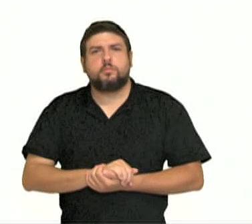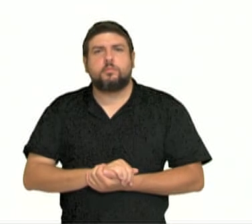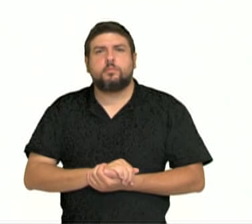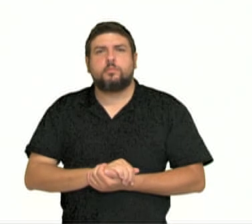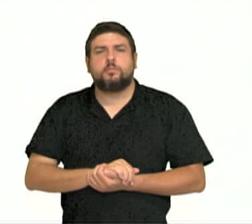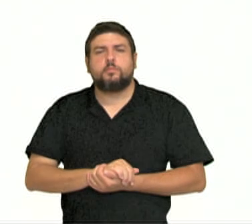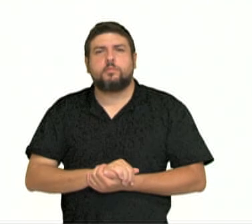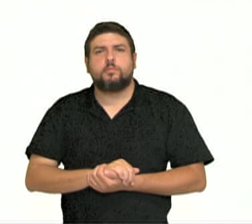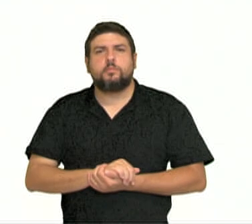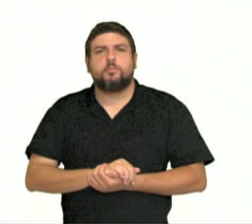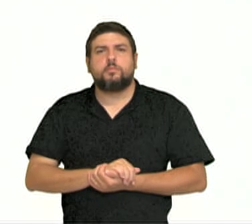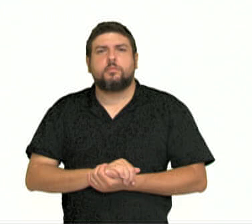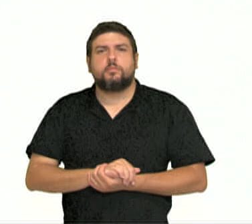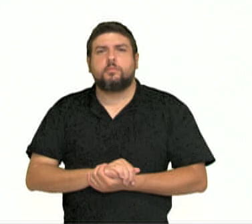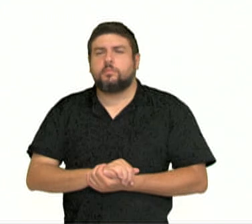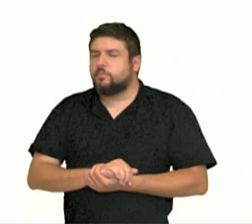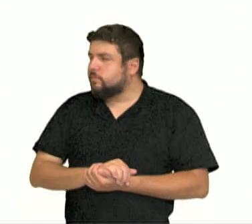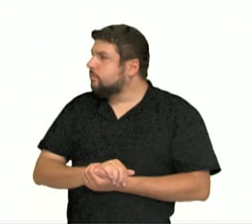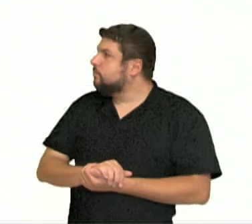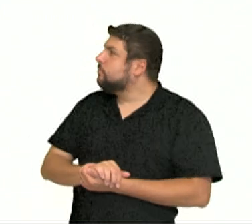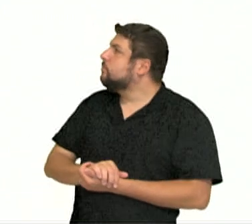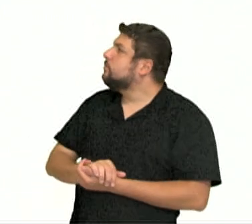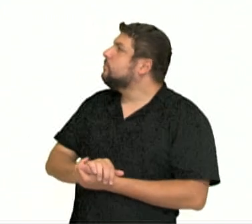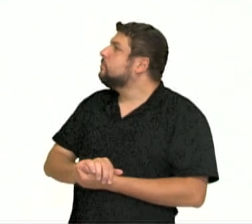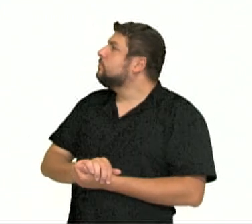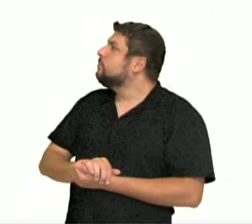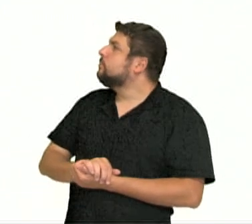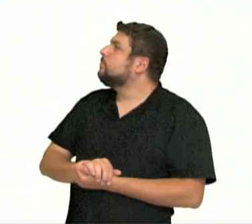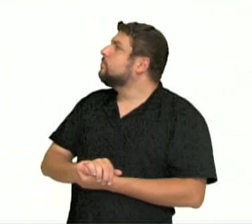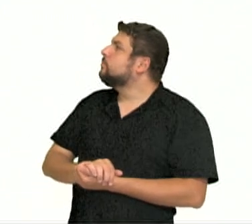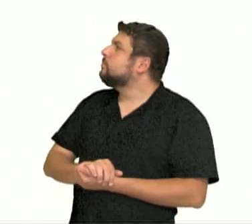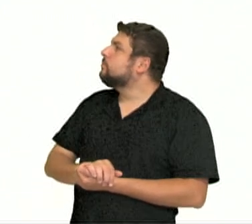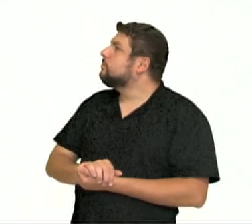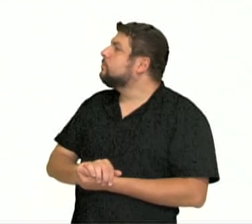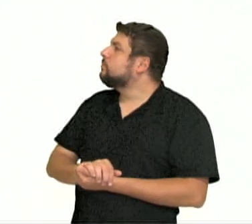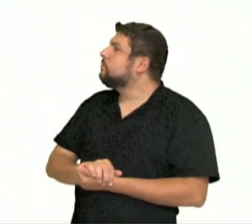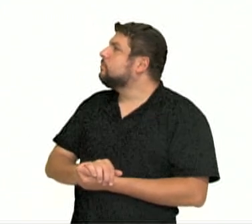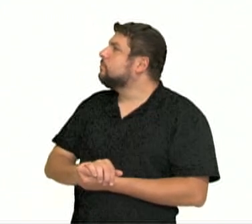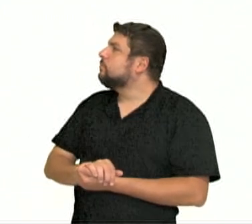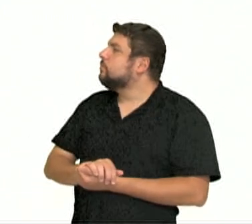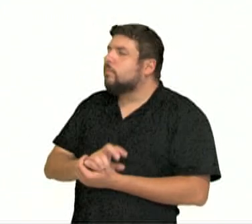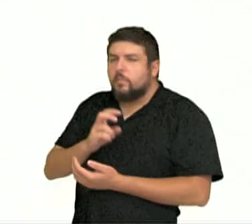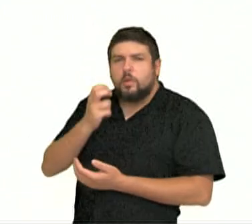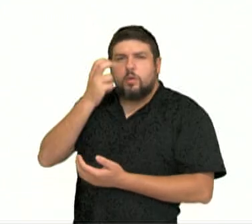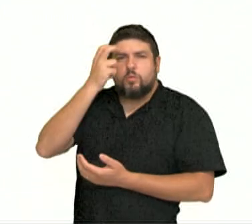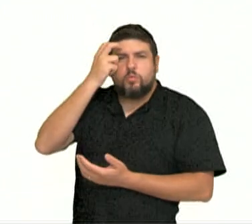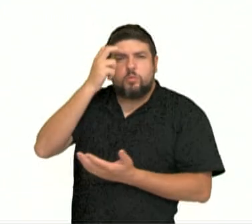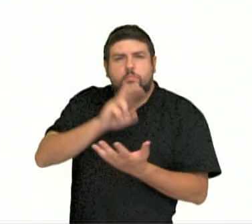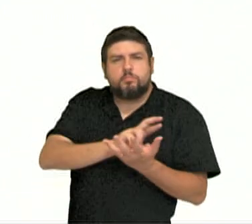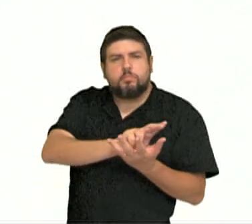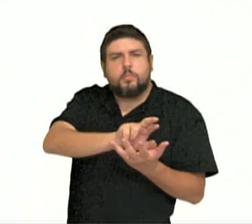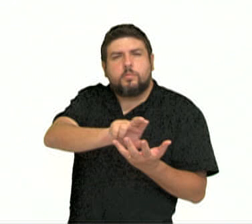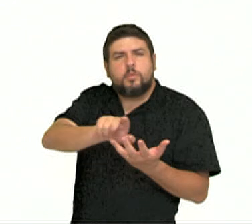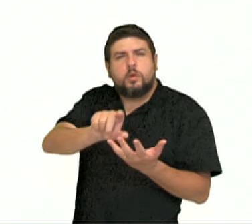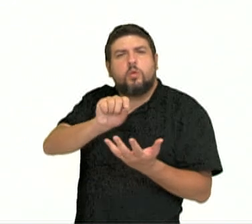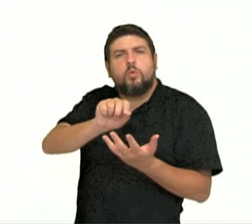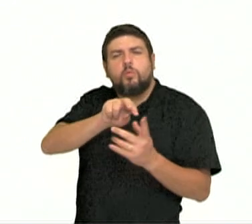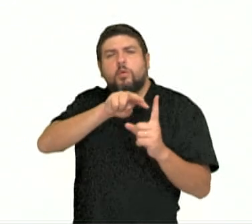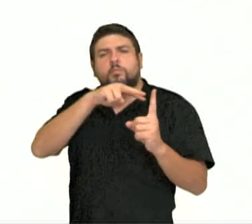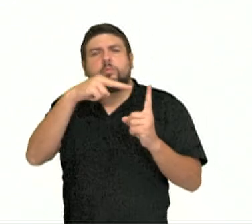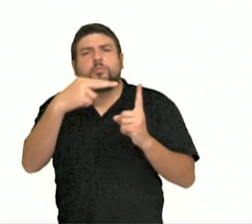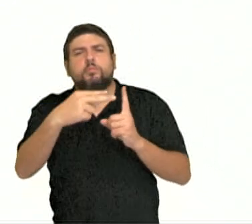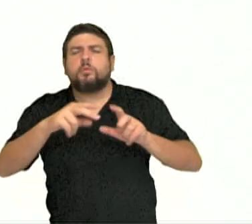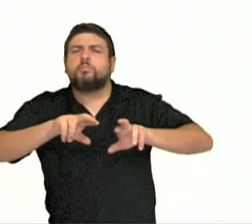Culturas diferentes têm visões diferentes acerca da beleza. Culturas diferentes têm visões diferentes